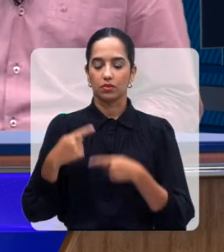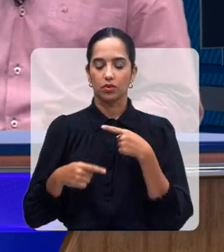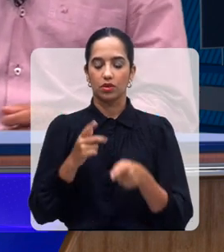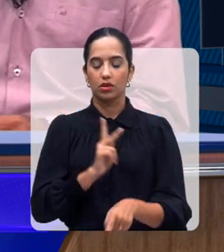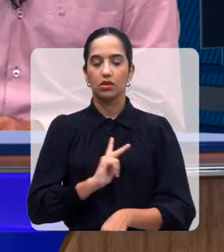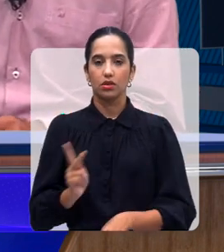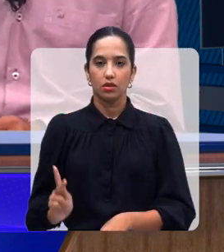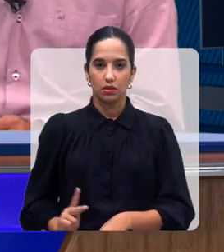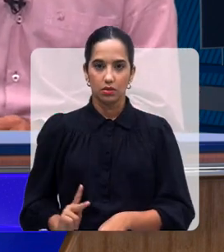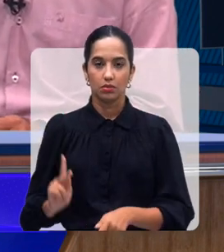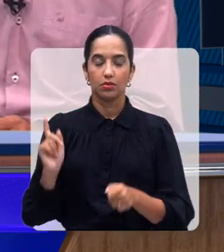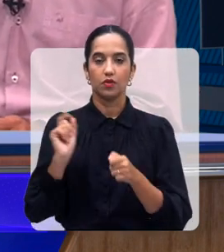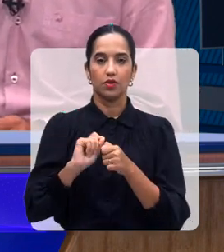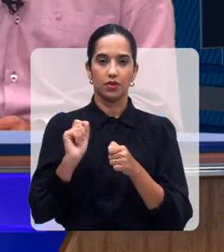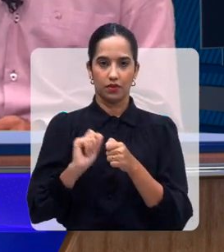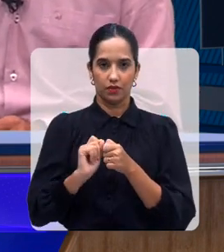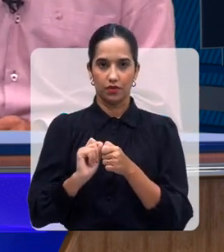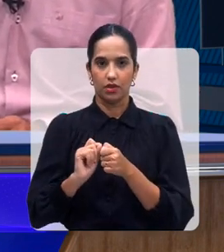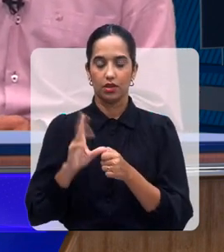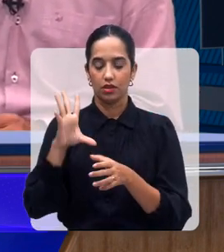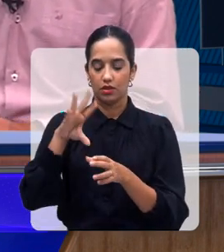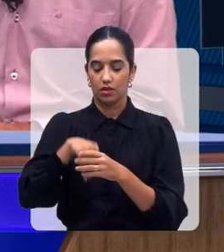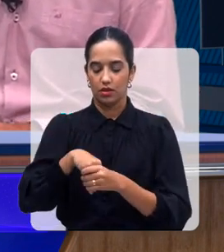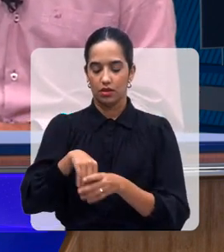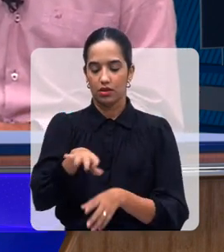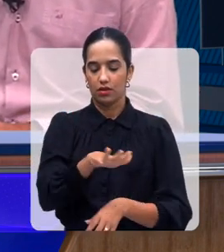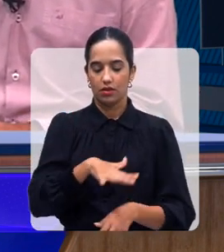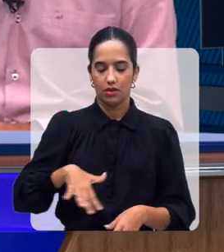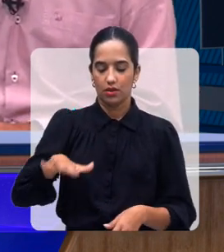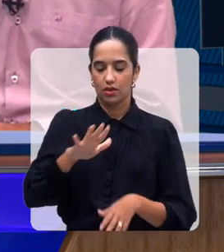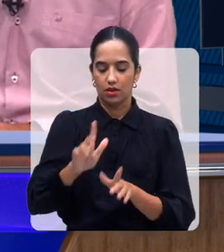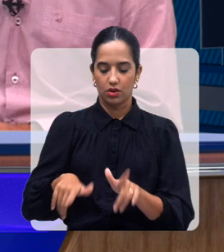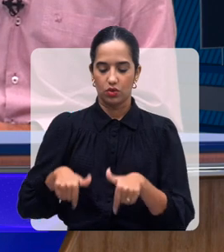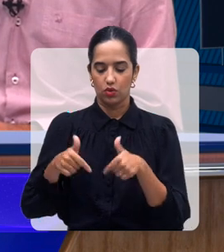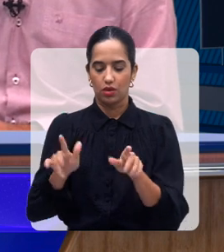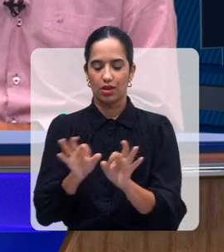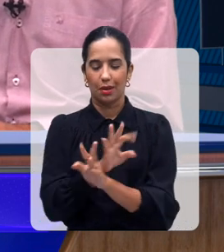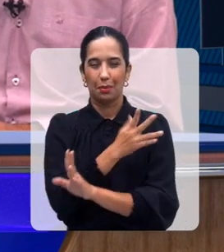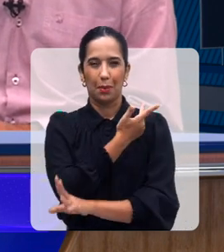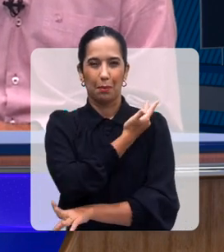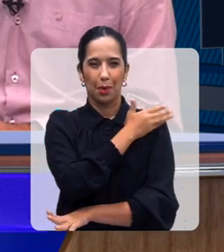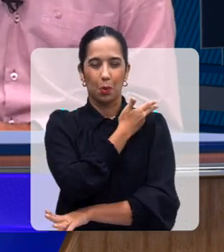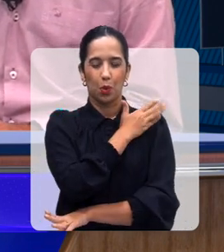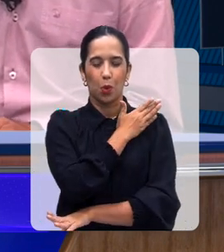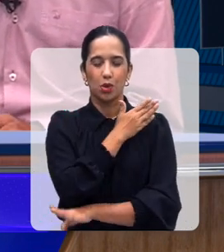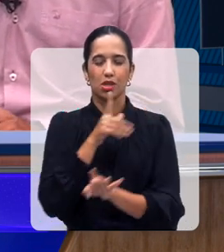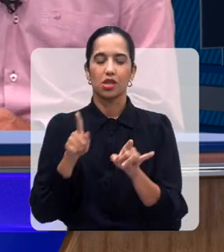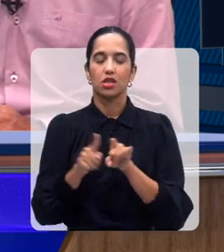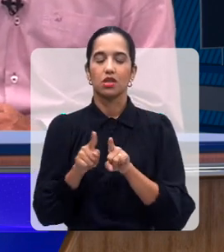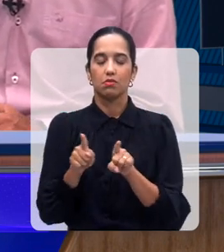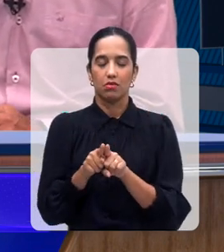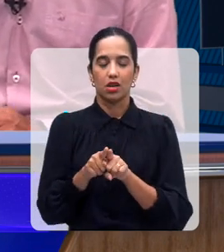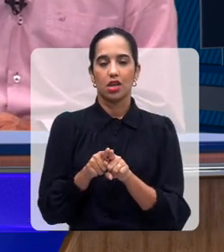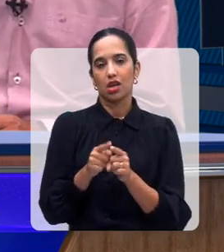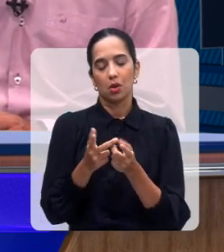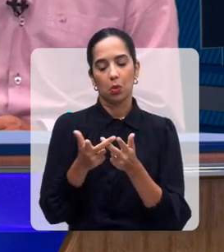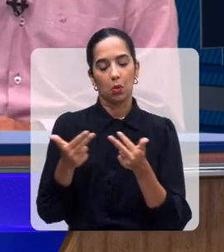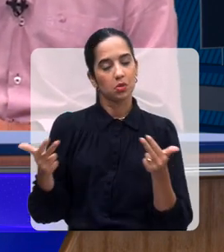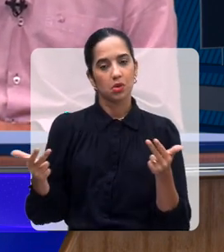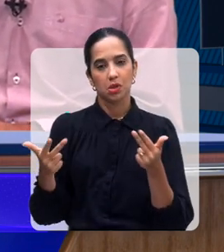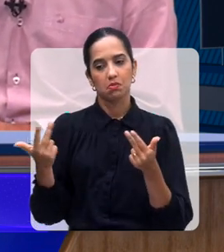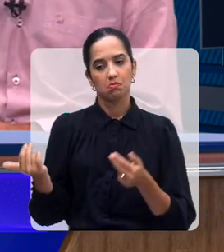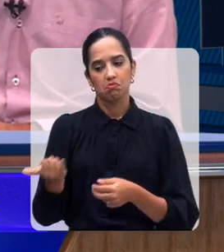políticas públicas desenvolvidas dentro desse universo do combate ao preconceito, coisas que